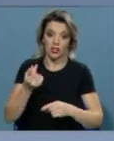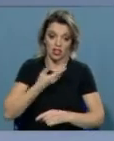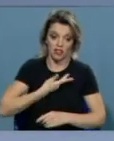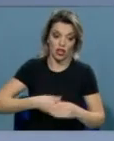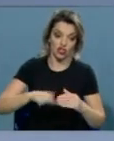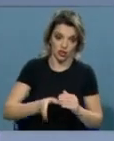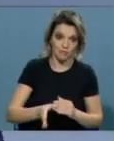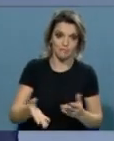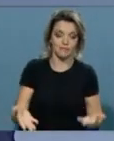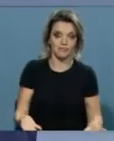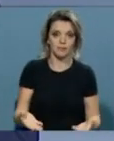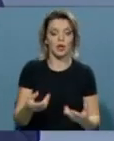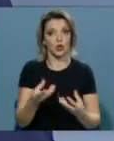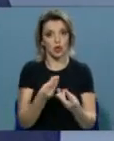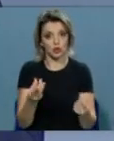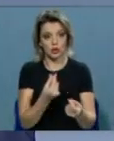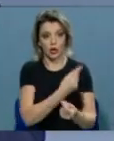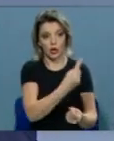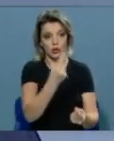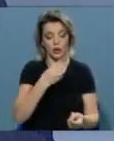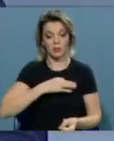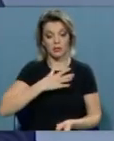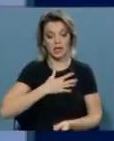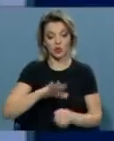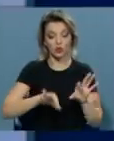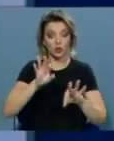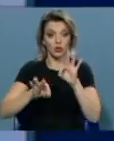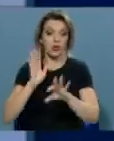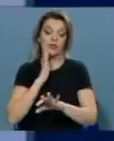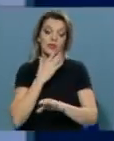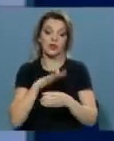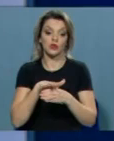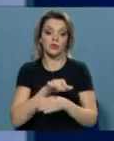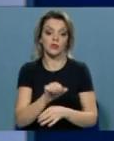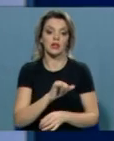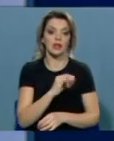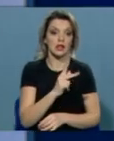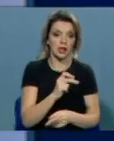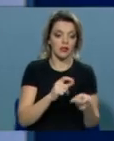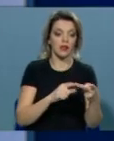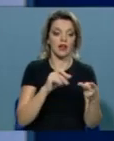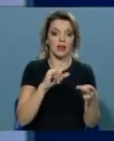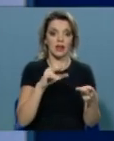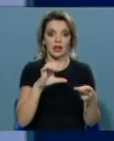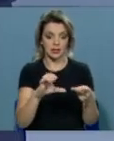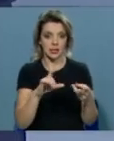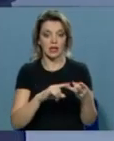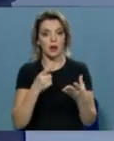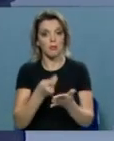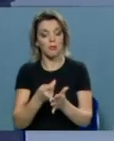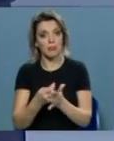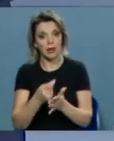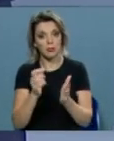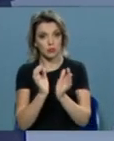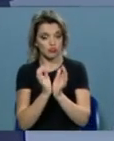tem dívida ok é uma solução cada um dos empresários irá optar consultas realizarem ibrc e disse assim eu acho que o